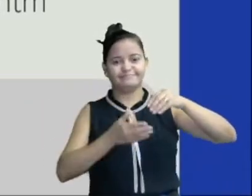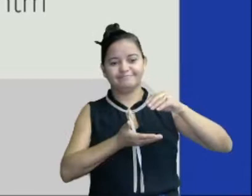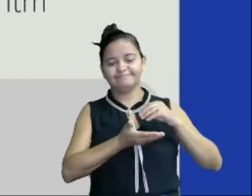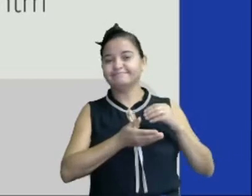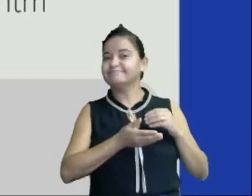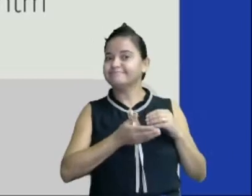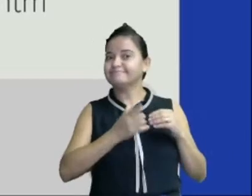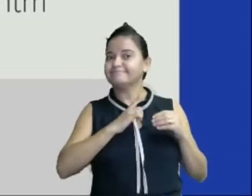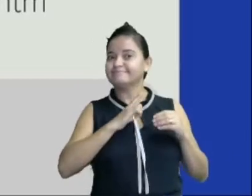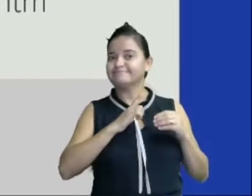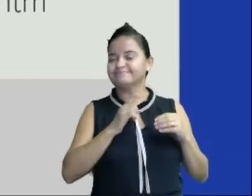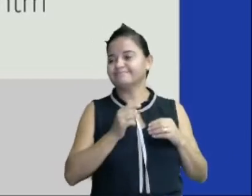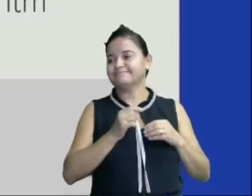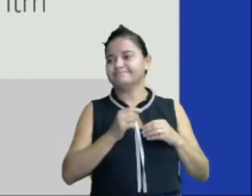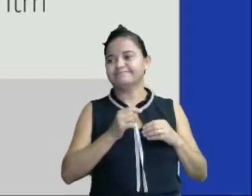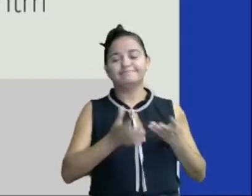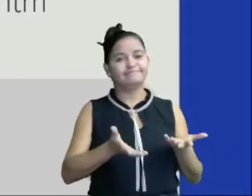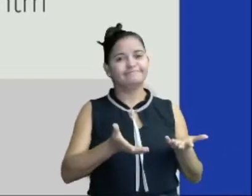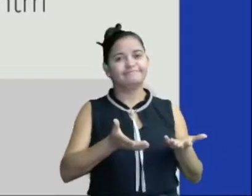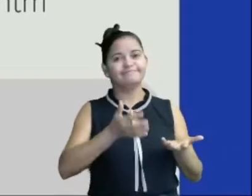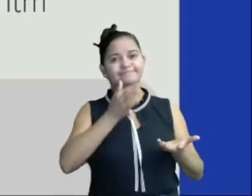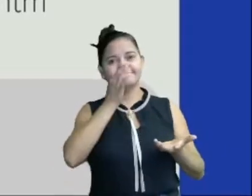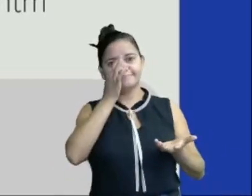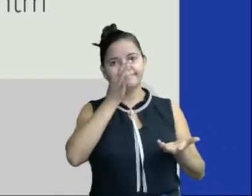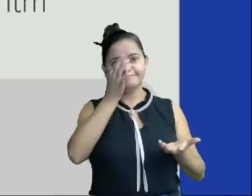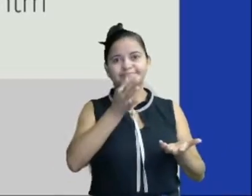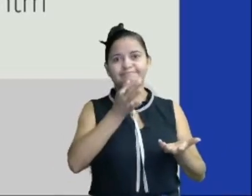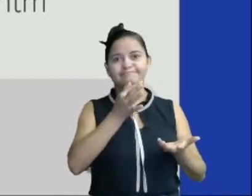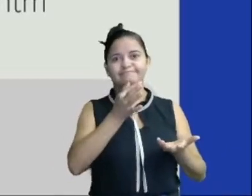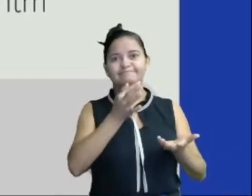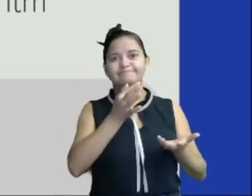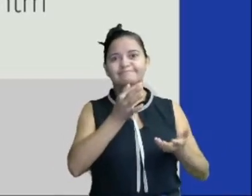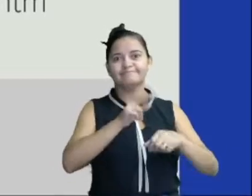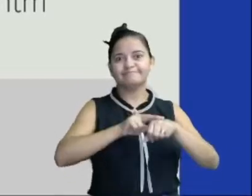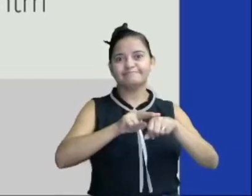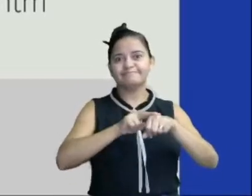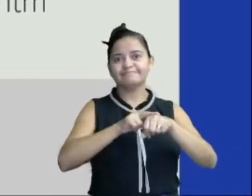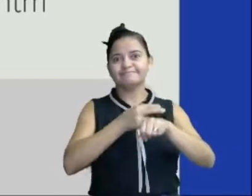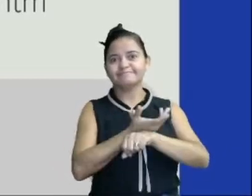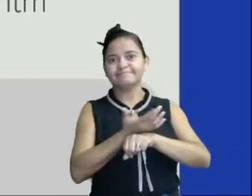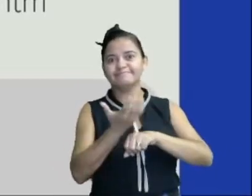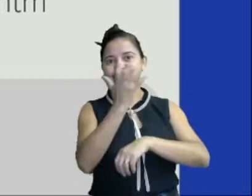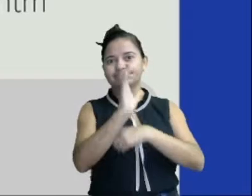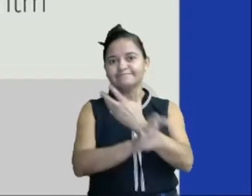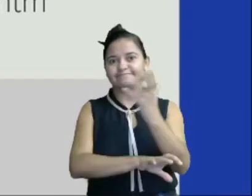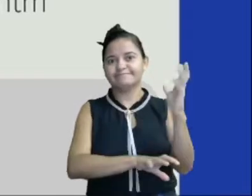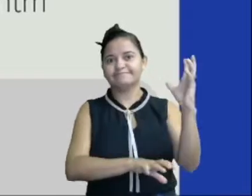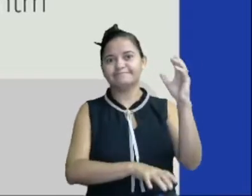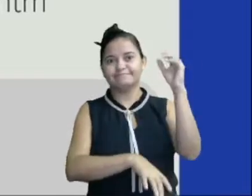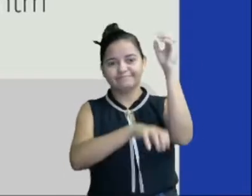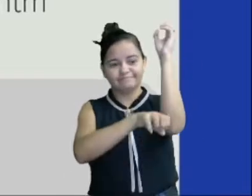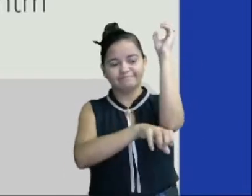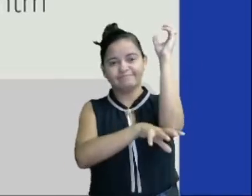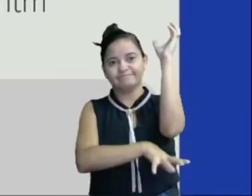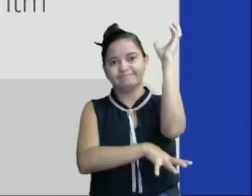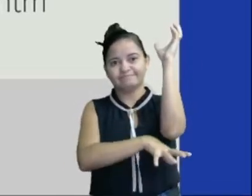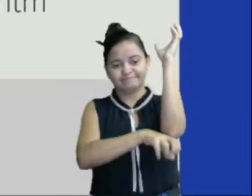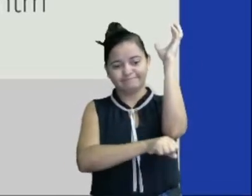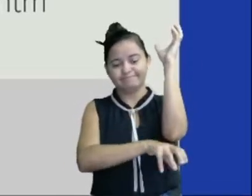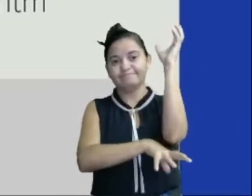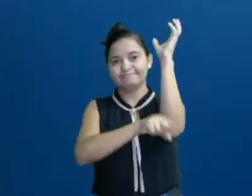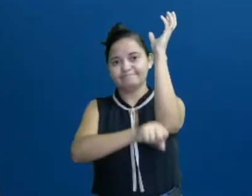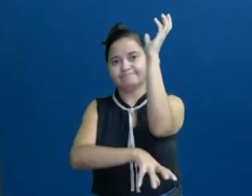terrestre, as plantas elas conseguem retirar os nutrientes necessários para a sua sobrevivência, né? Portanto,